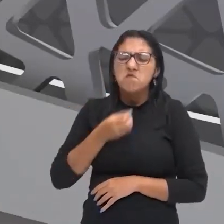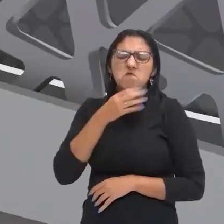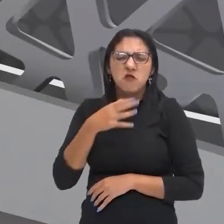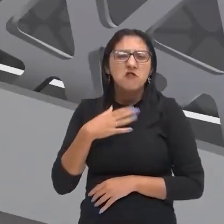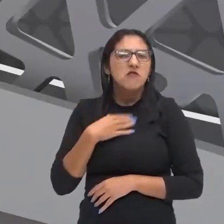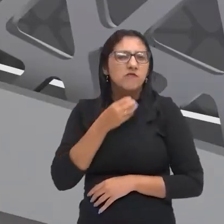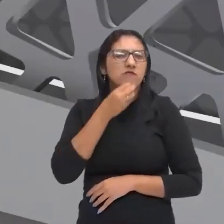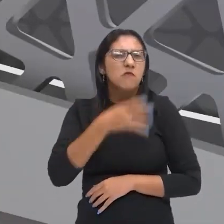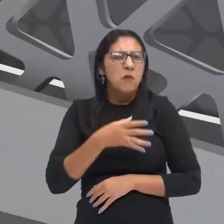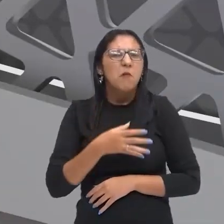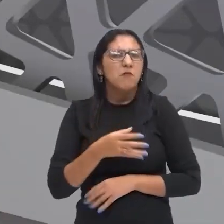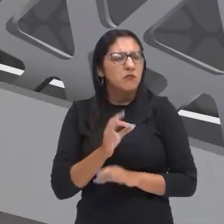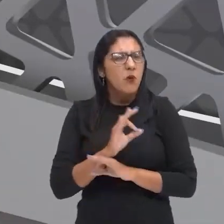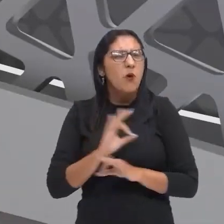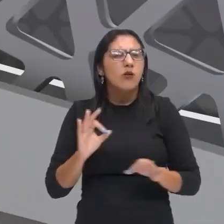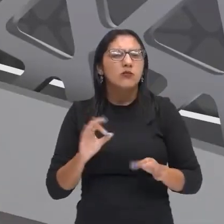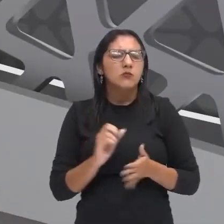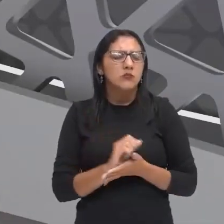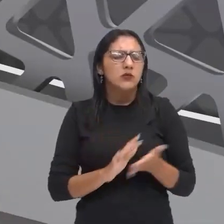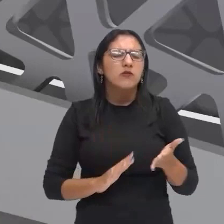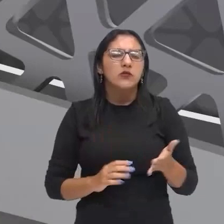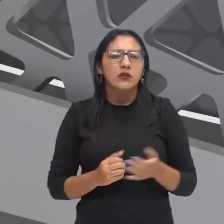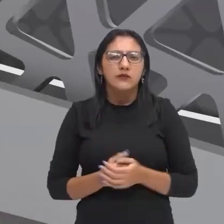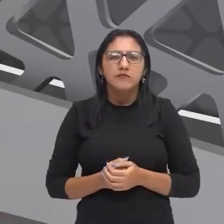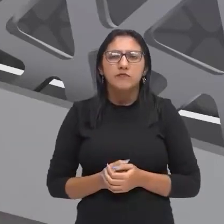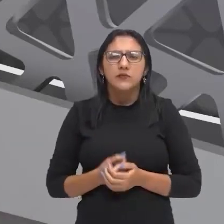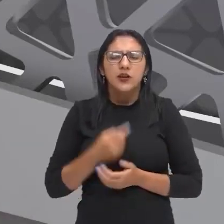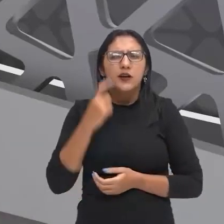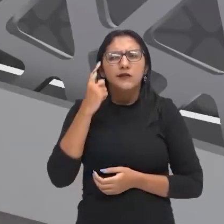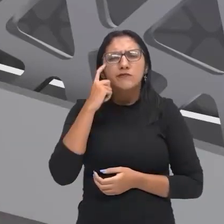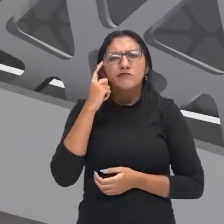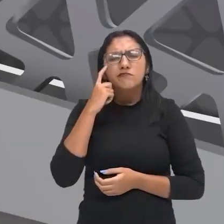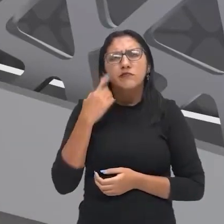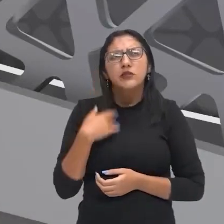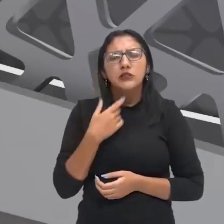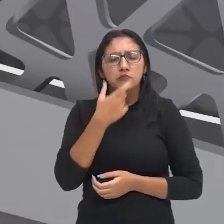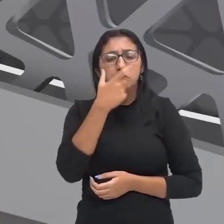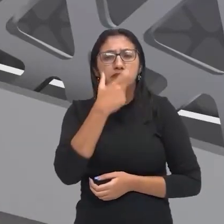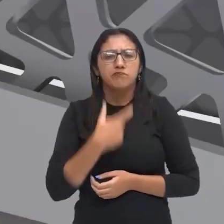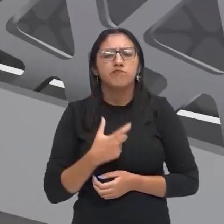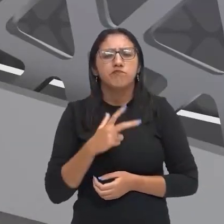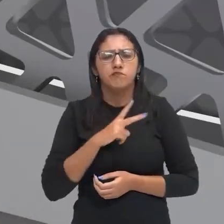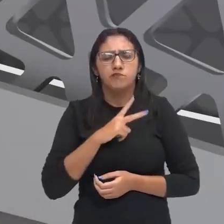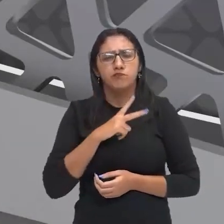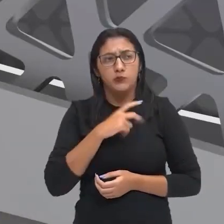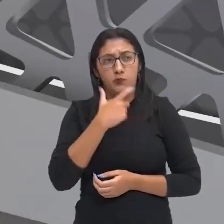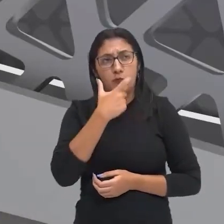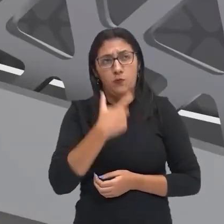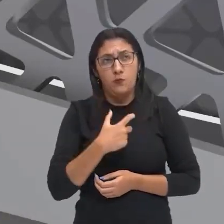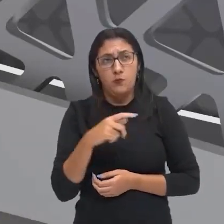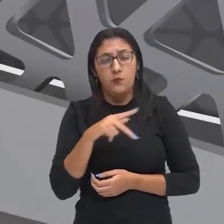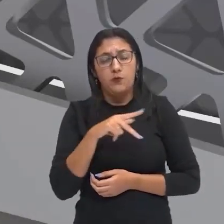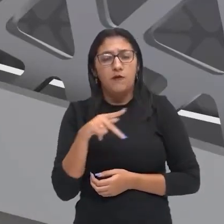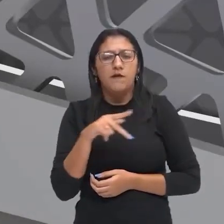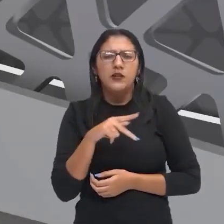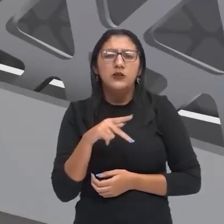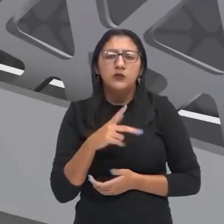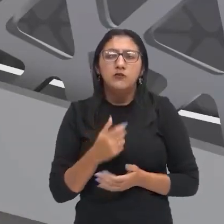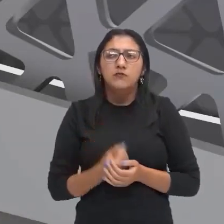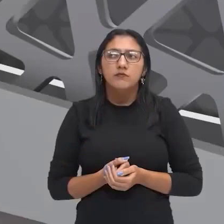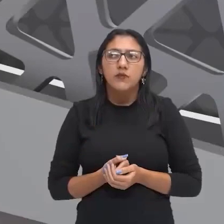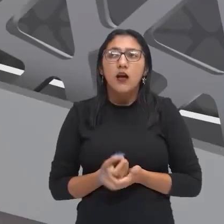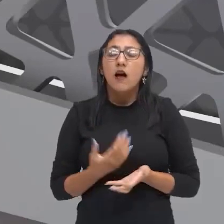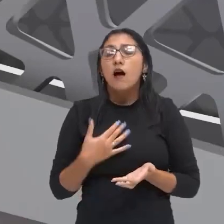garanto. Deixa eu ver aqui uma coisa que eu posso dizer que eu me garanto aqui, uma habilidade especial que eu tenho. Eu